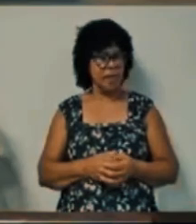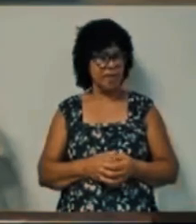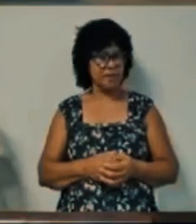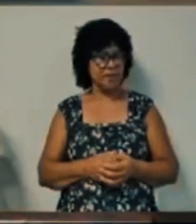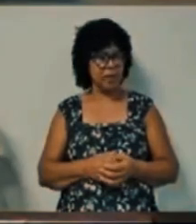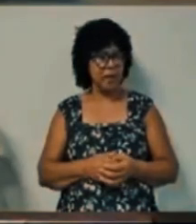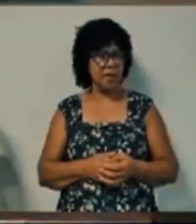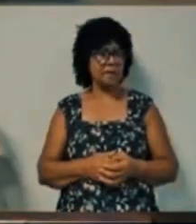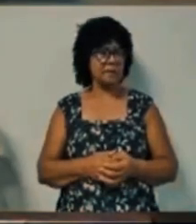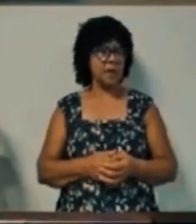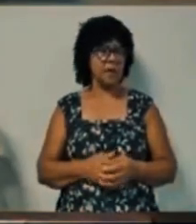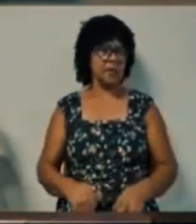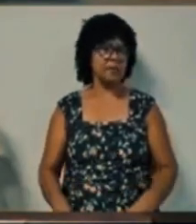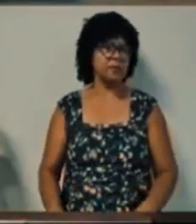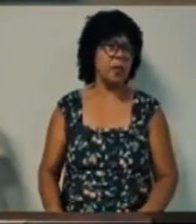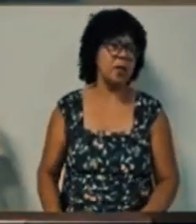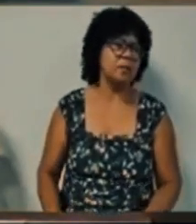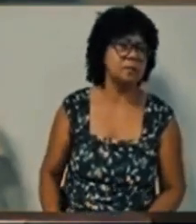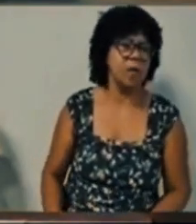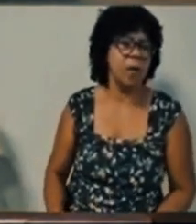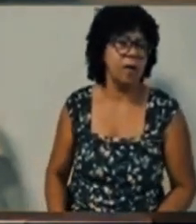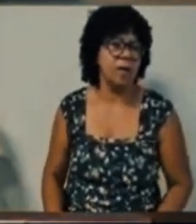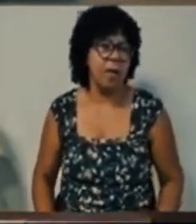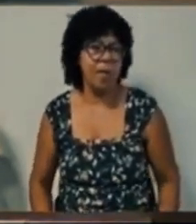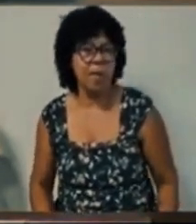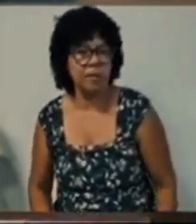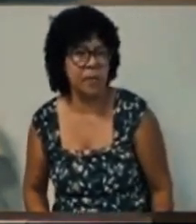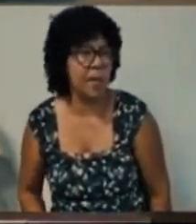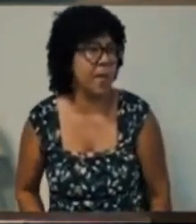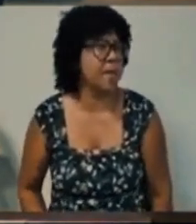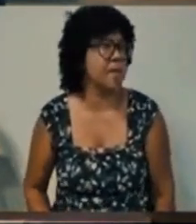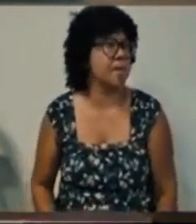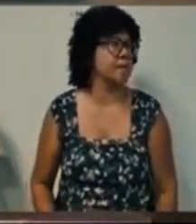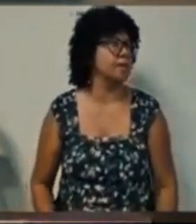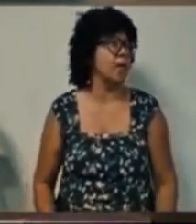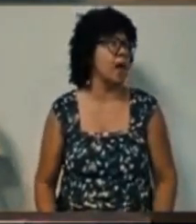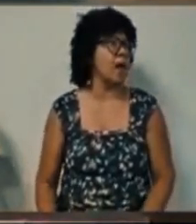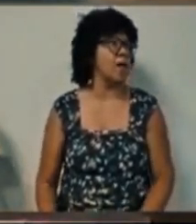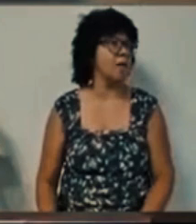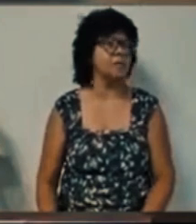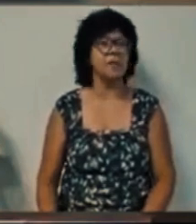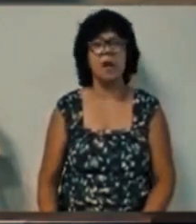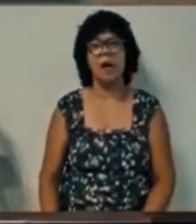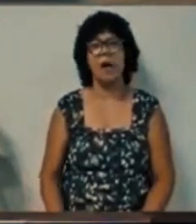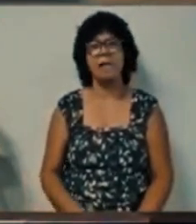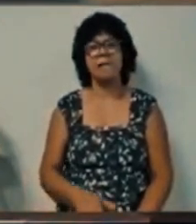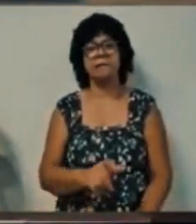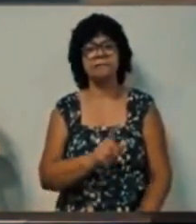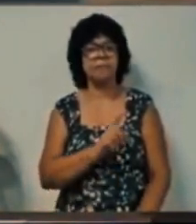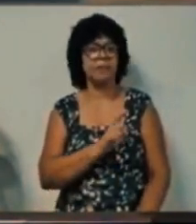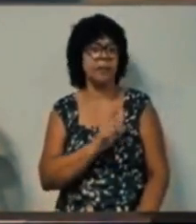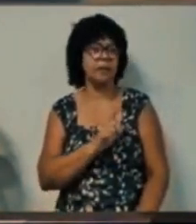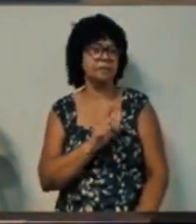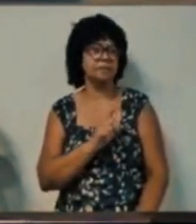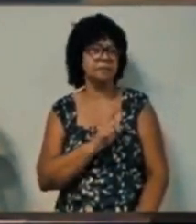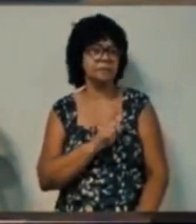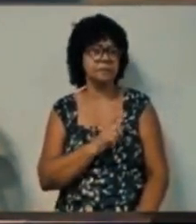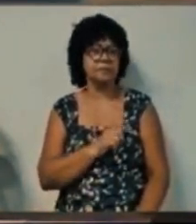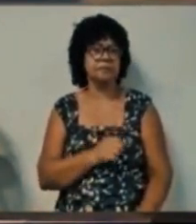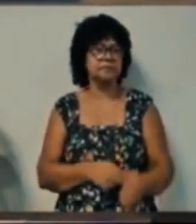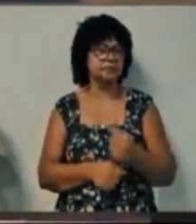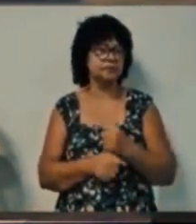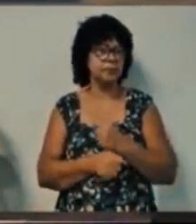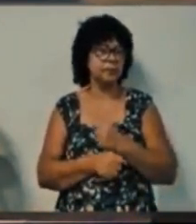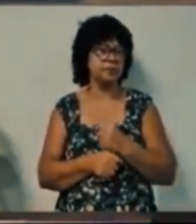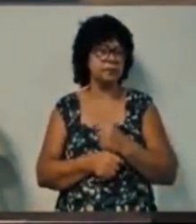Vamos pegar faixa aí, cartaz. A CUT de Éfeso reuniu todos os sindicatos. Demétrio, o presidente